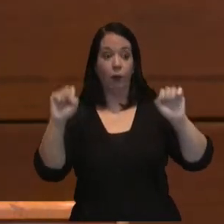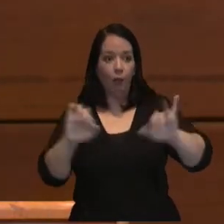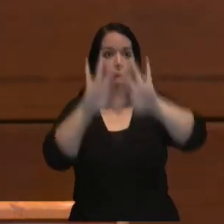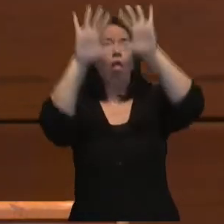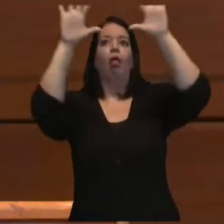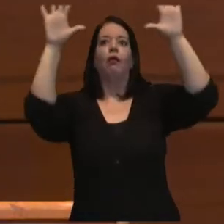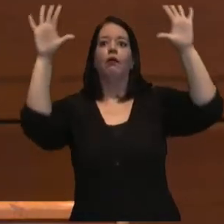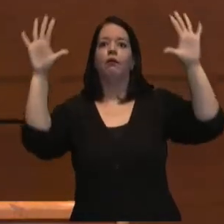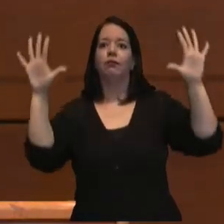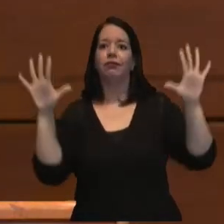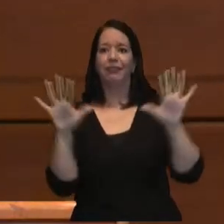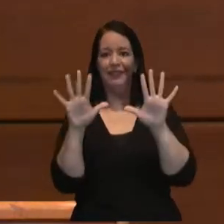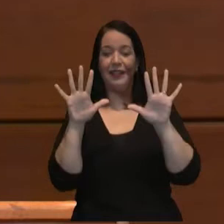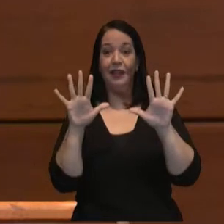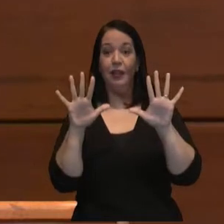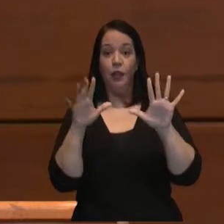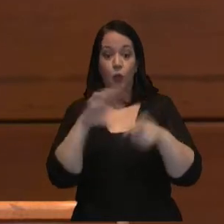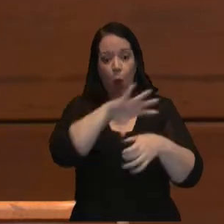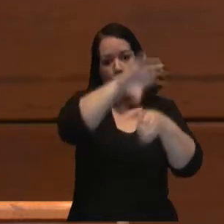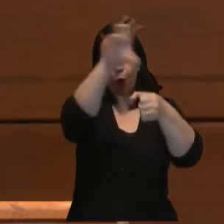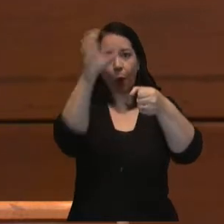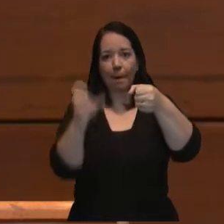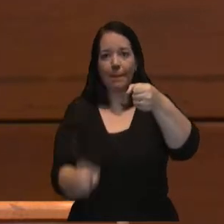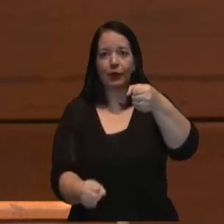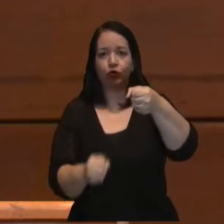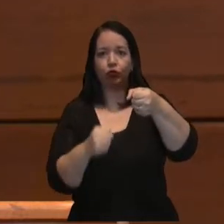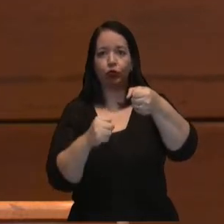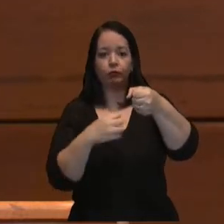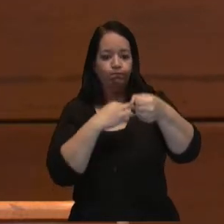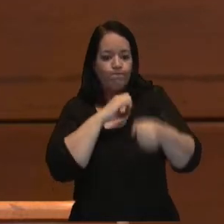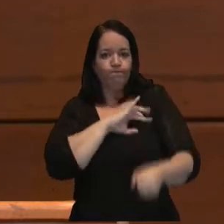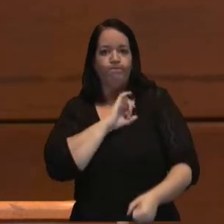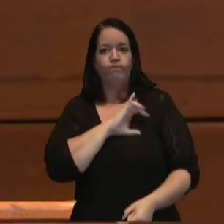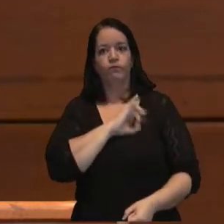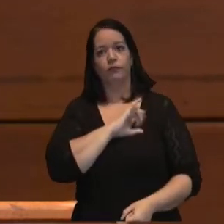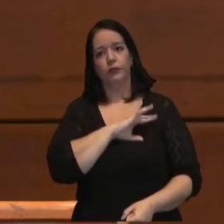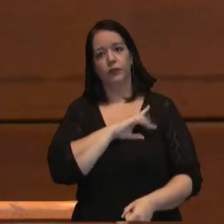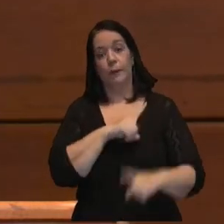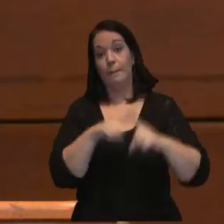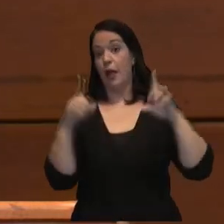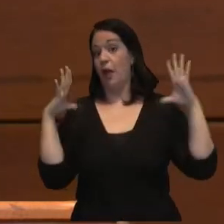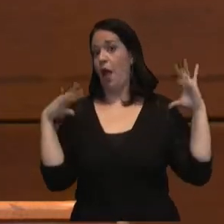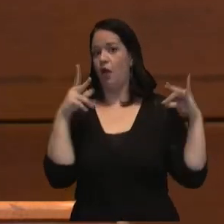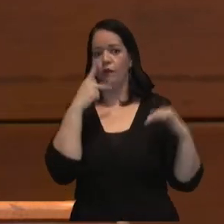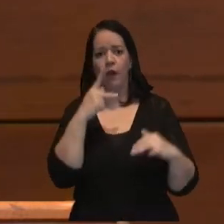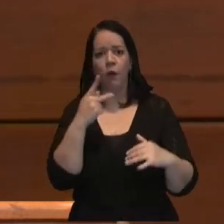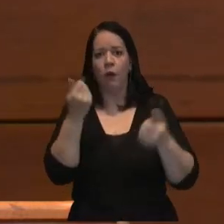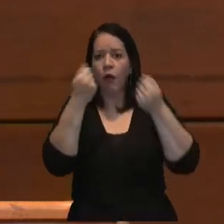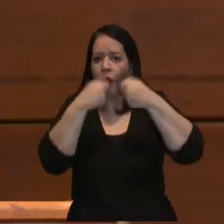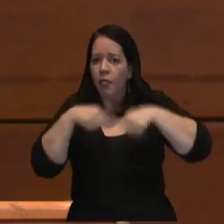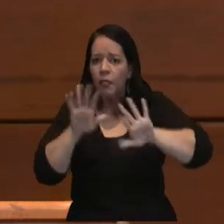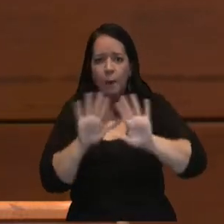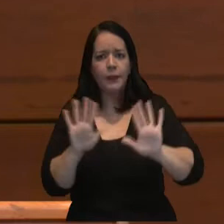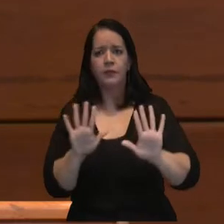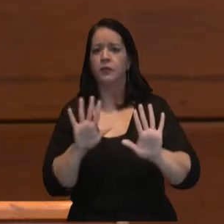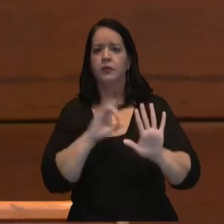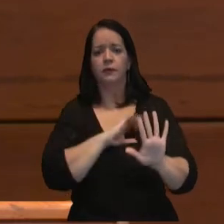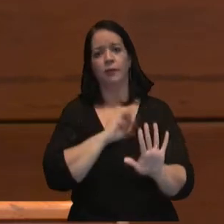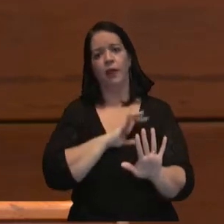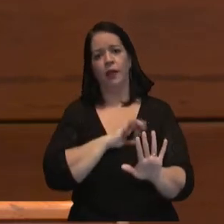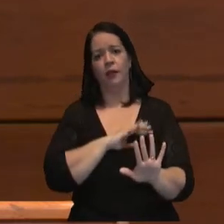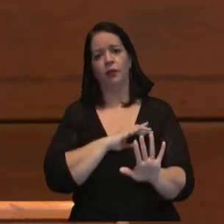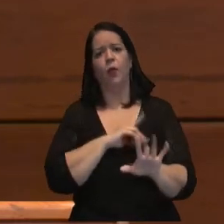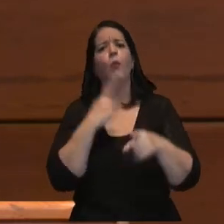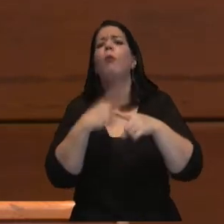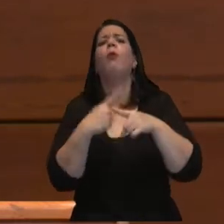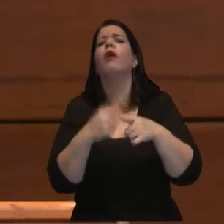lhes disse: não temais. Por que não temer? Porque eis que eu vos